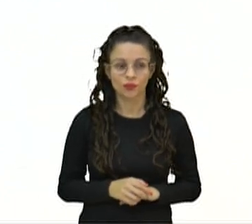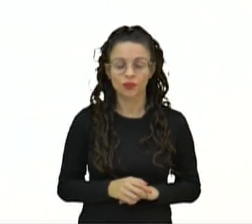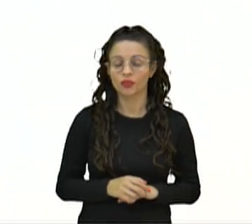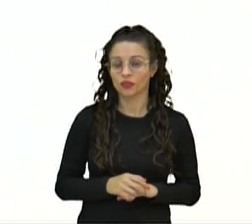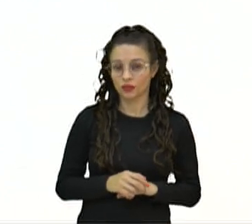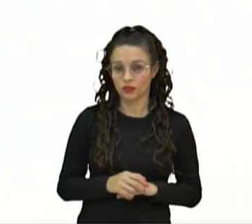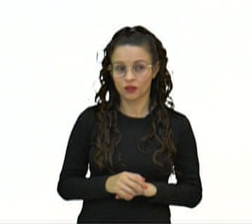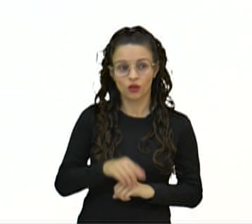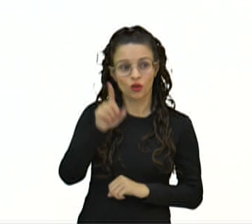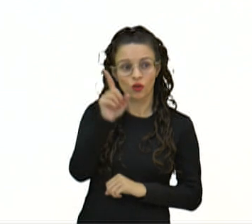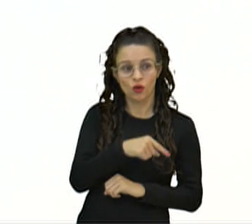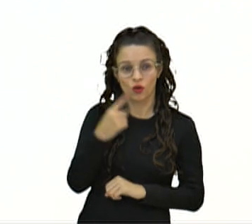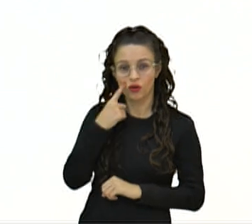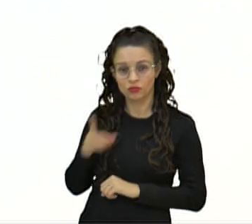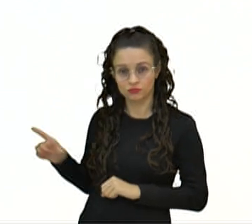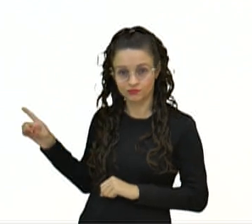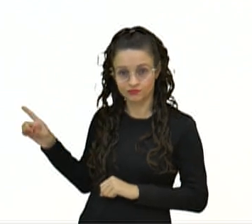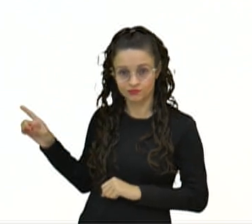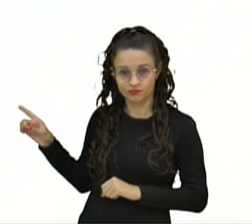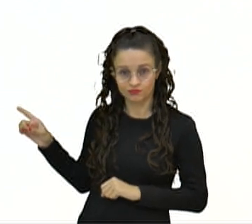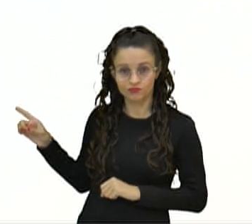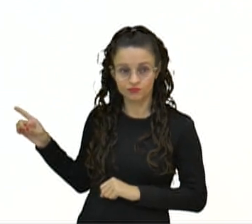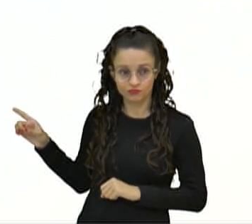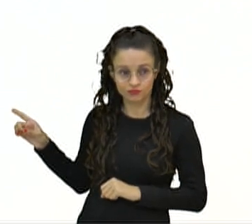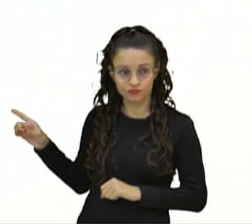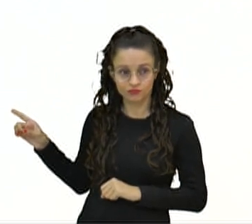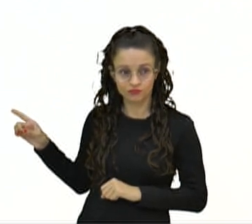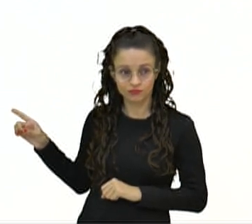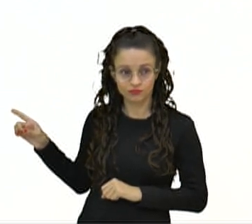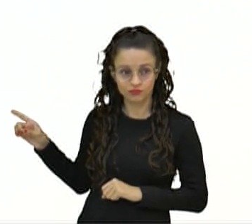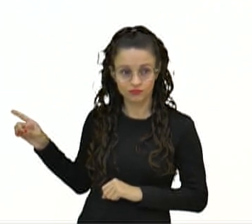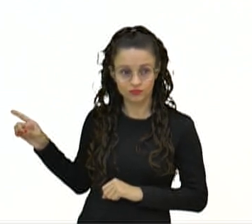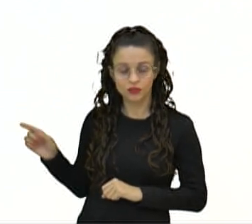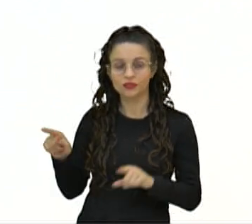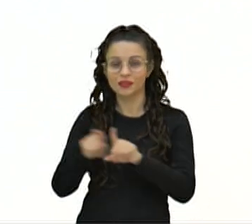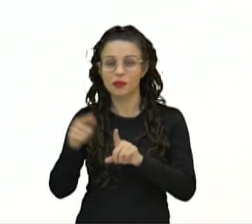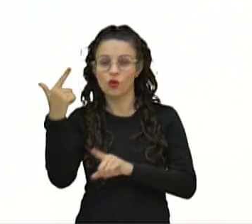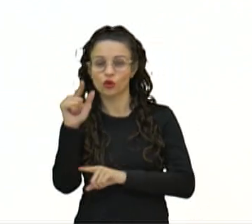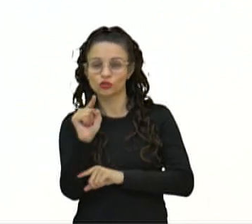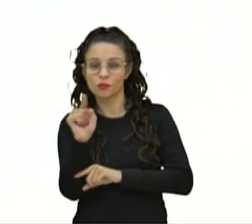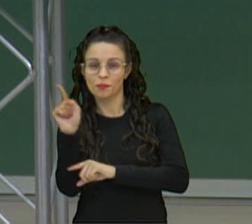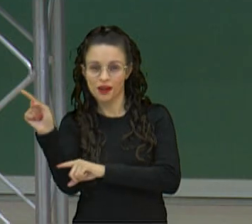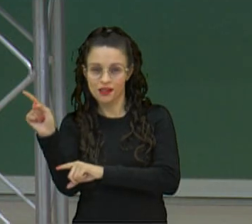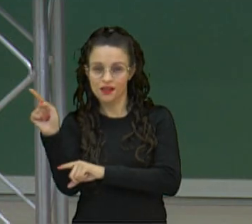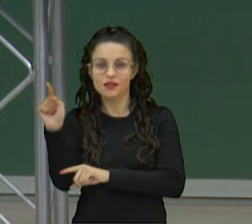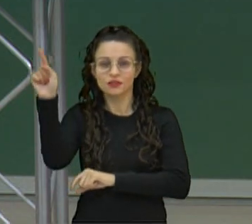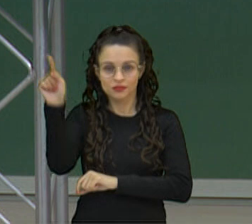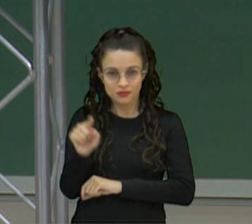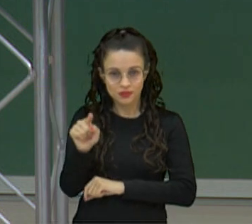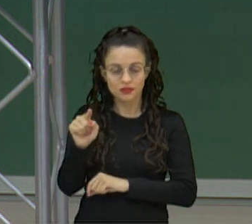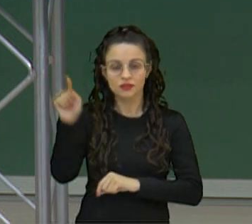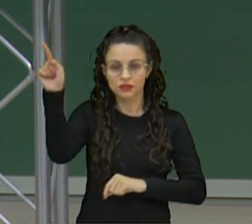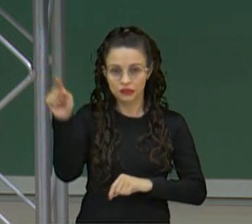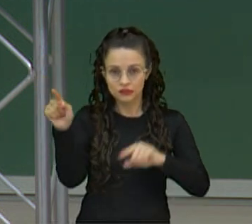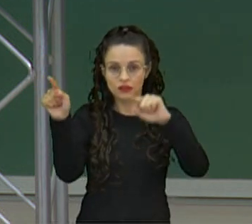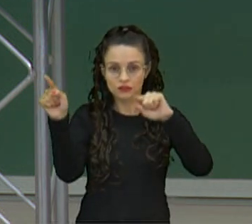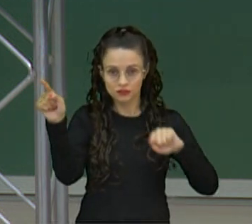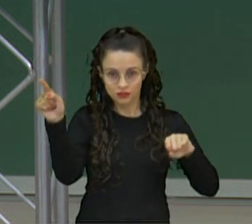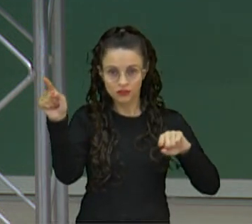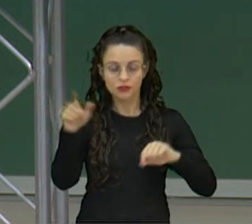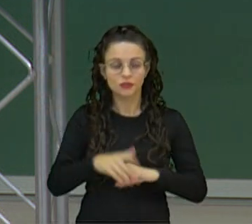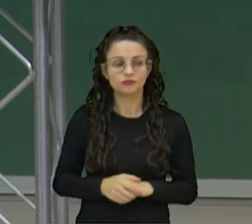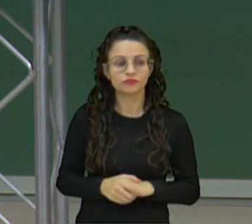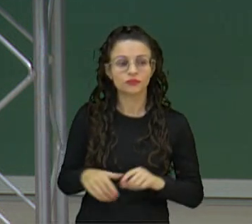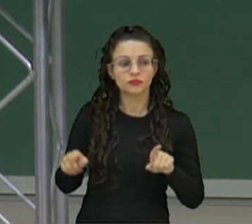grafite não quero, tenho um aqui do lado dos reagentes, outro lá do lado dos produtos, cancelados.